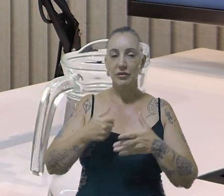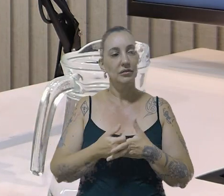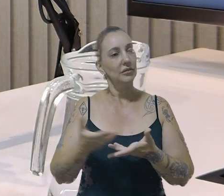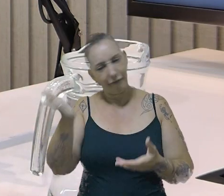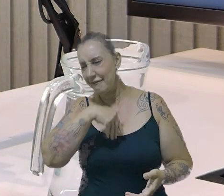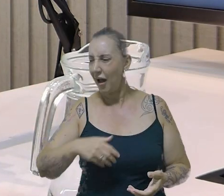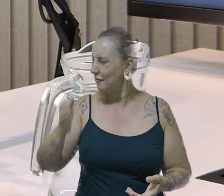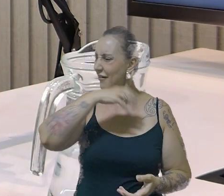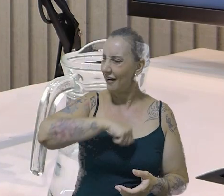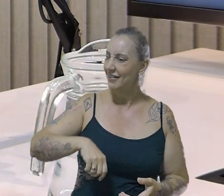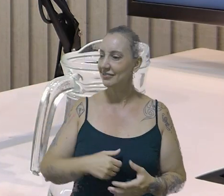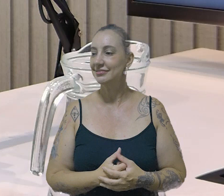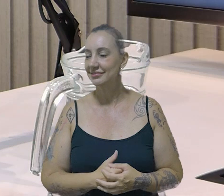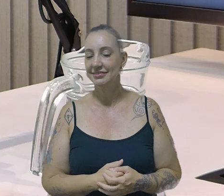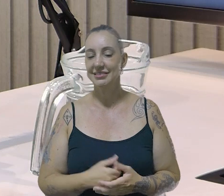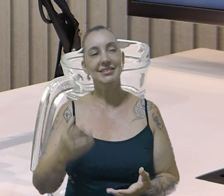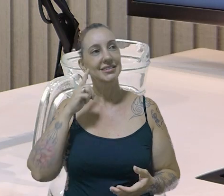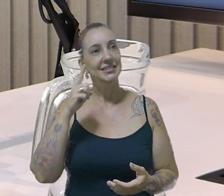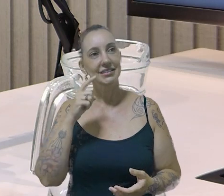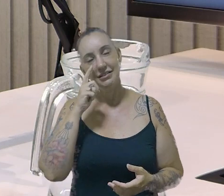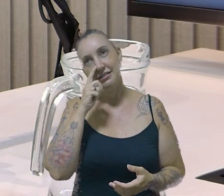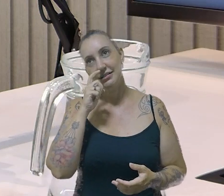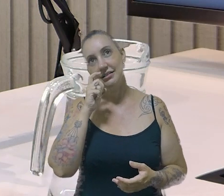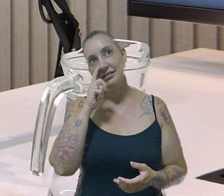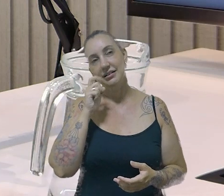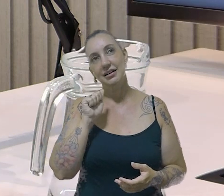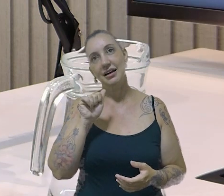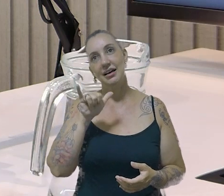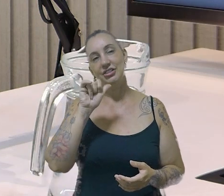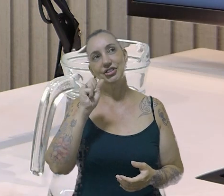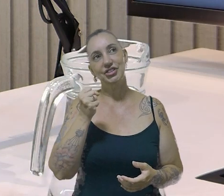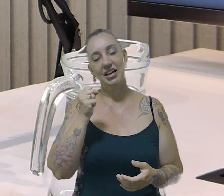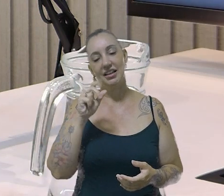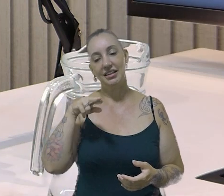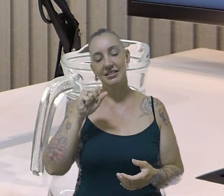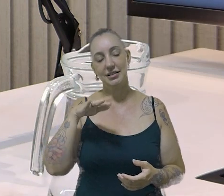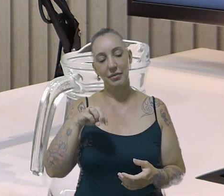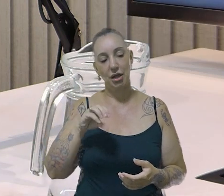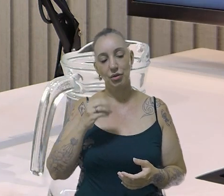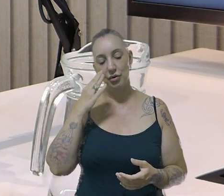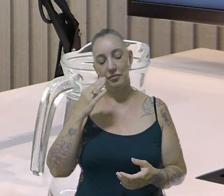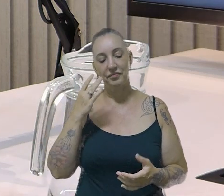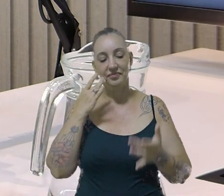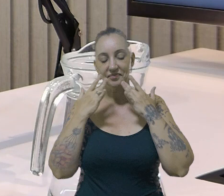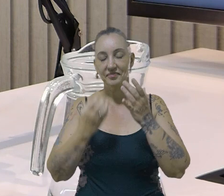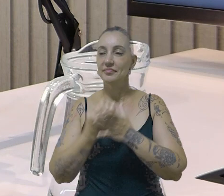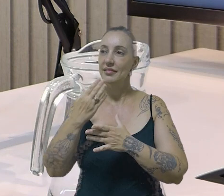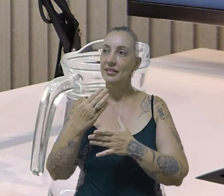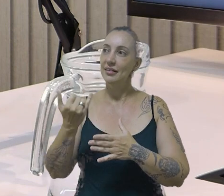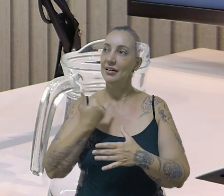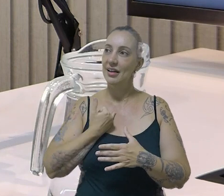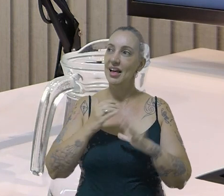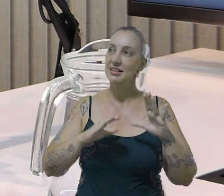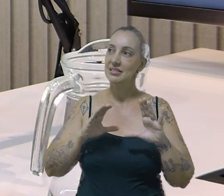aí sabe Esses dias a aixa Nascimento a gente tá em processo da peça que estreia E aí ela falou assim Gabi às vezes eu tô no